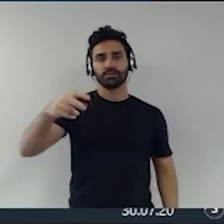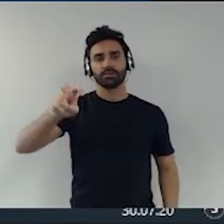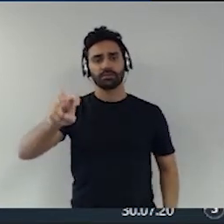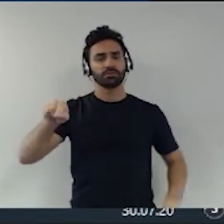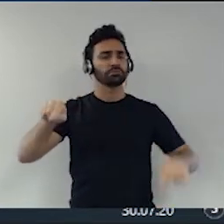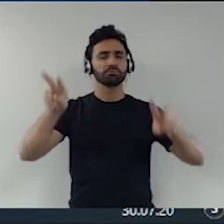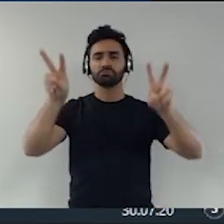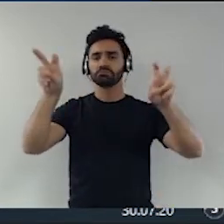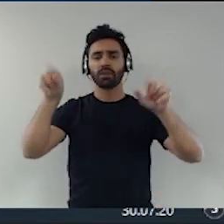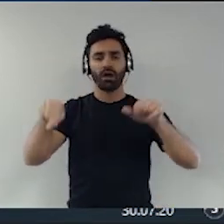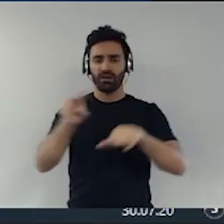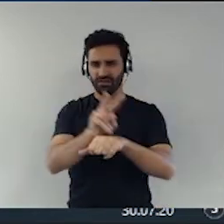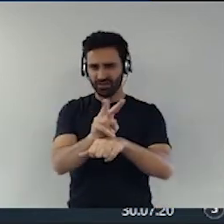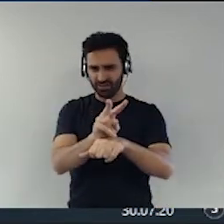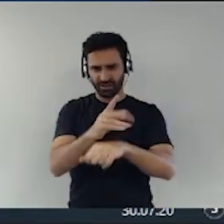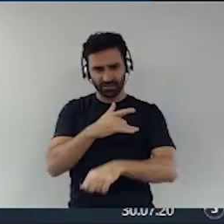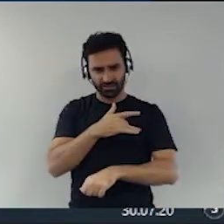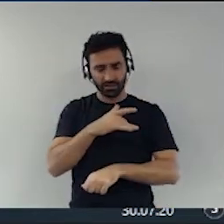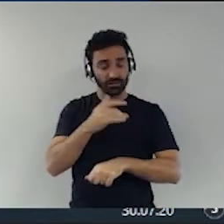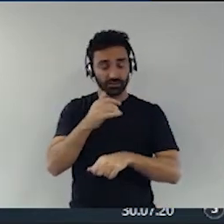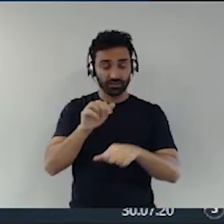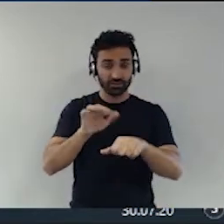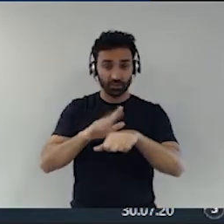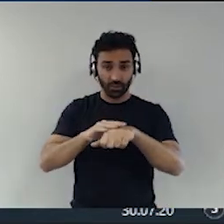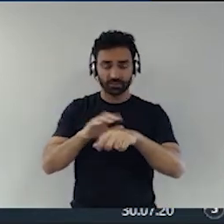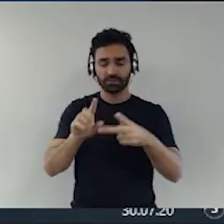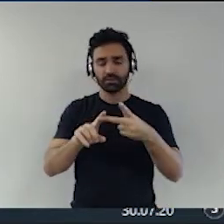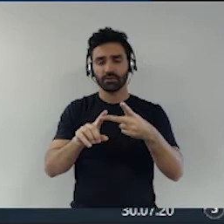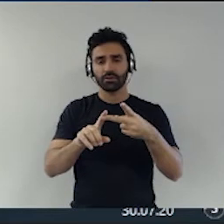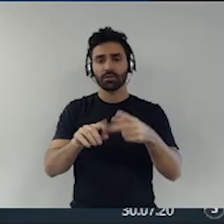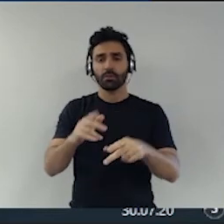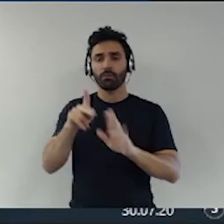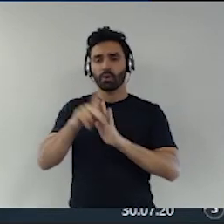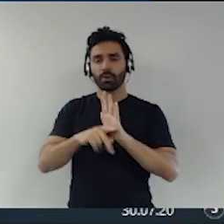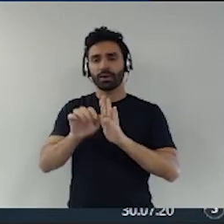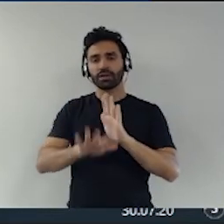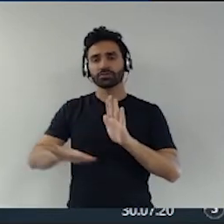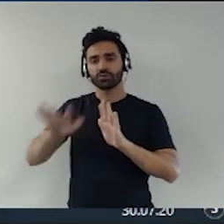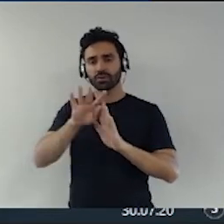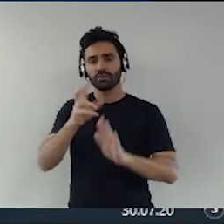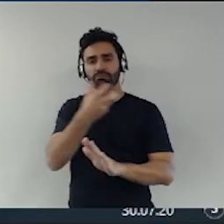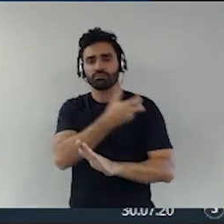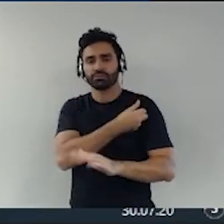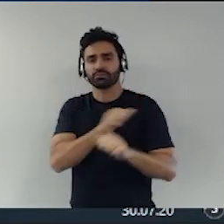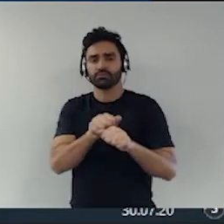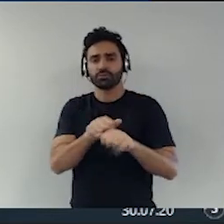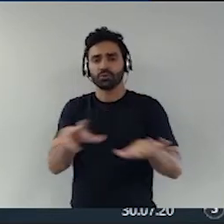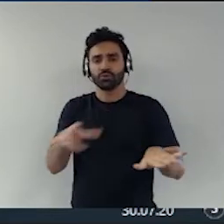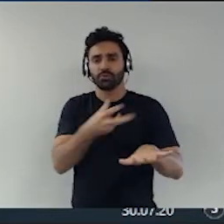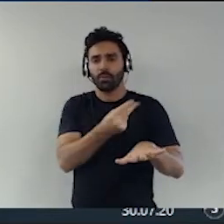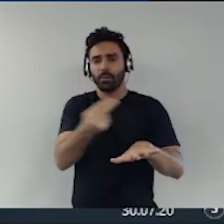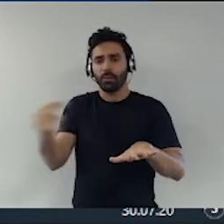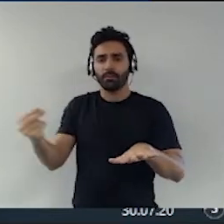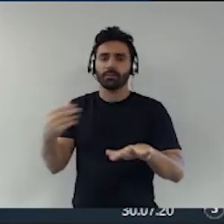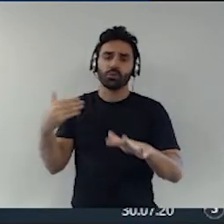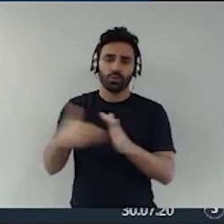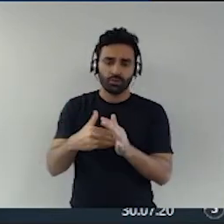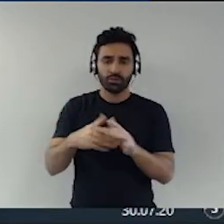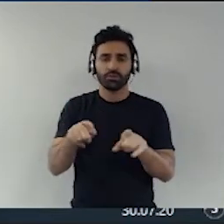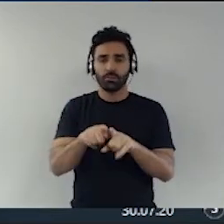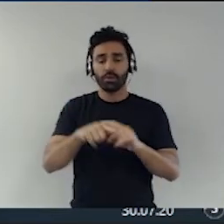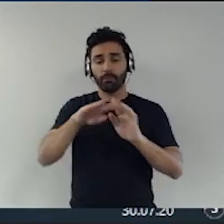quê? De vigilância epidemiológica, do Programa Nacional de Imunizações e notificação compulsória de doenças. Então,